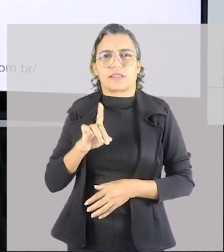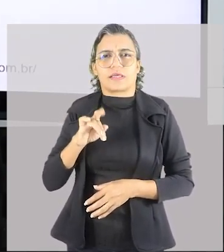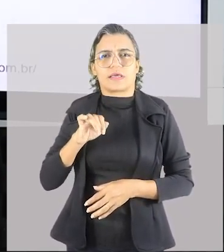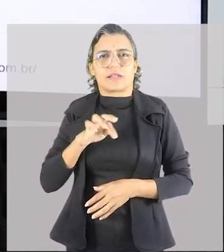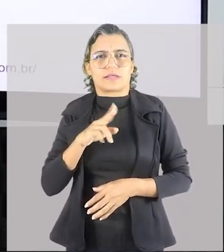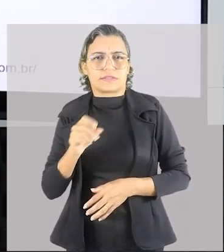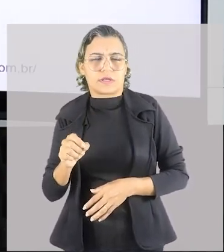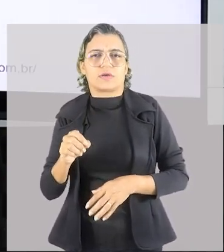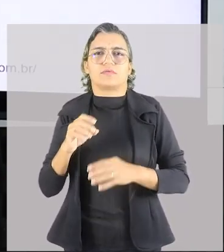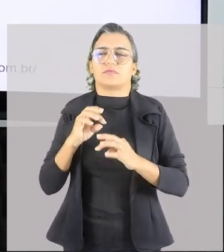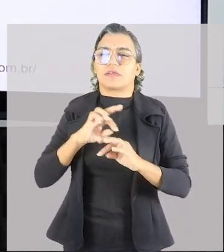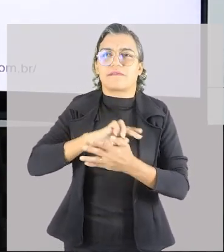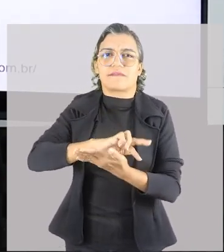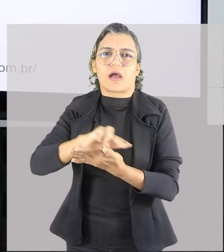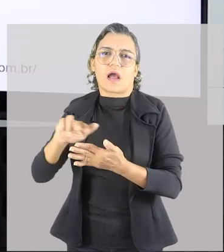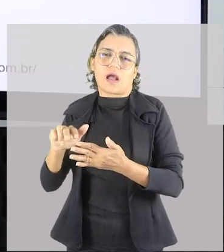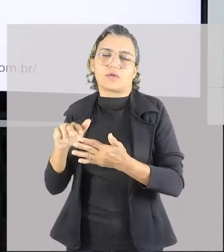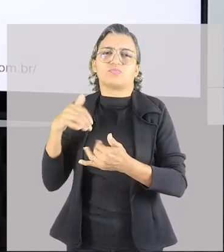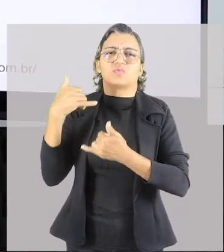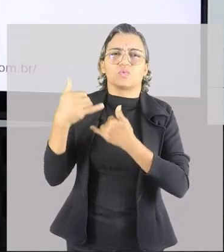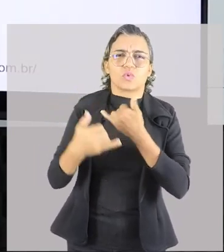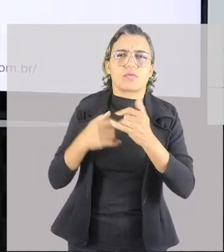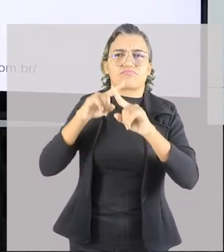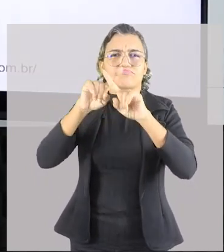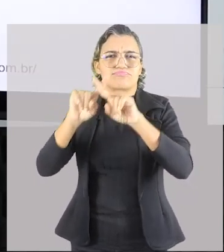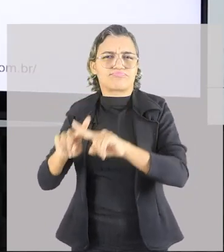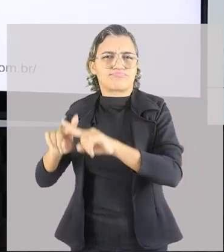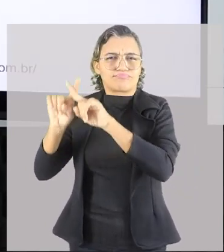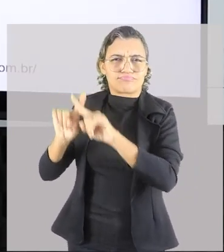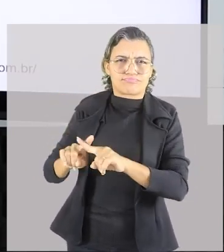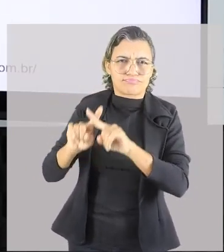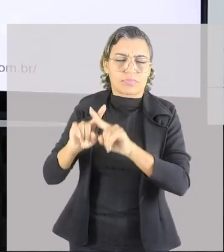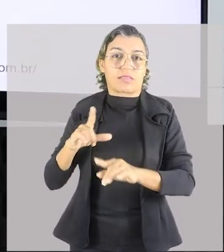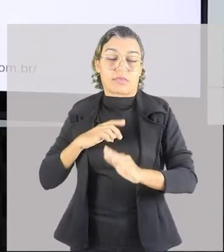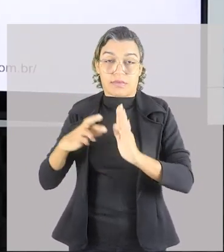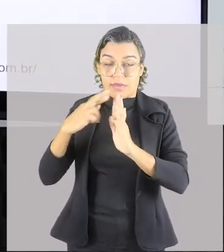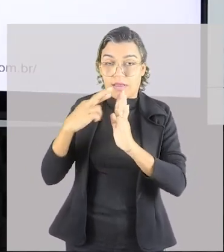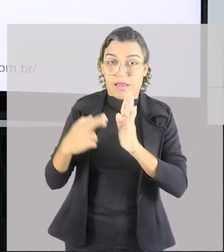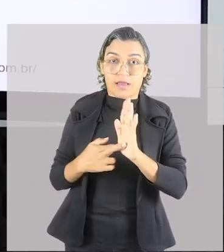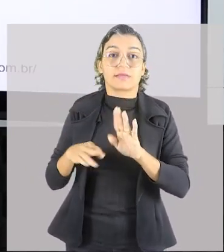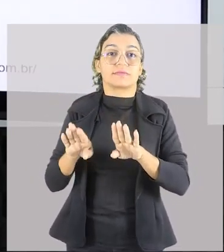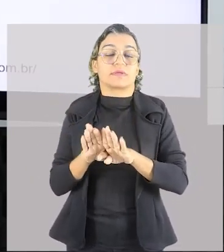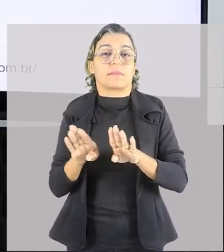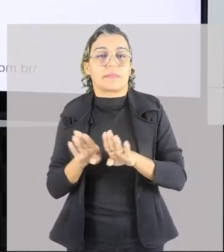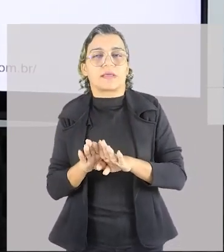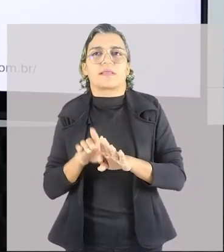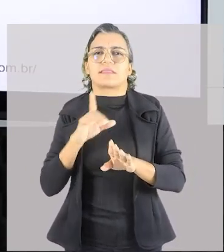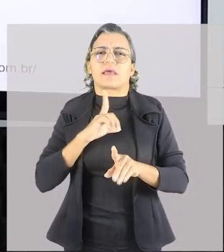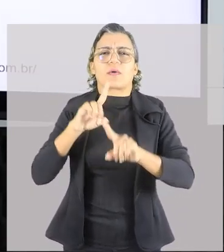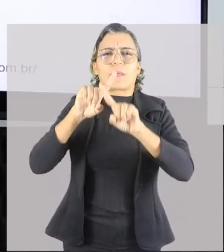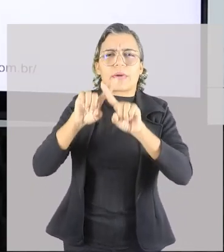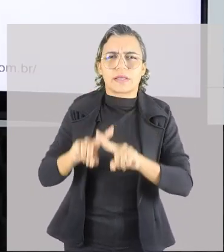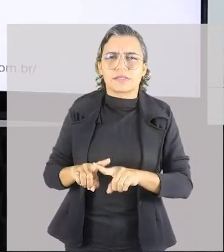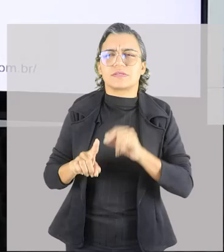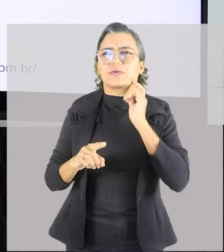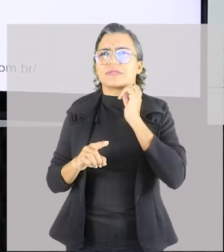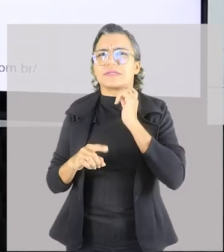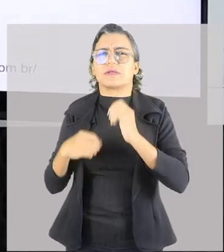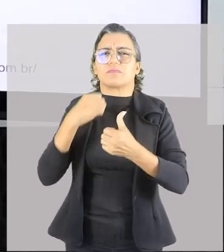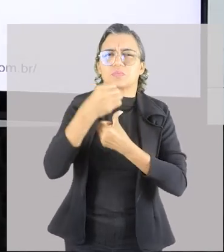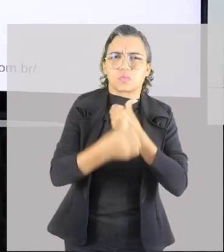vão regimentar aquela modalidade. Eles vão ter competições